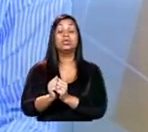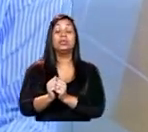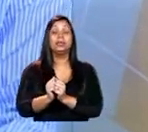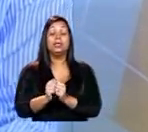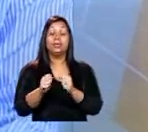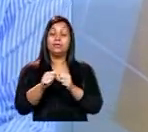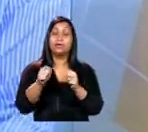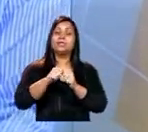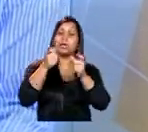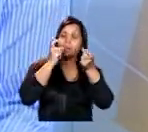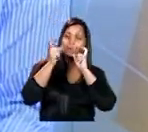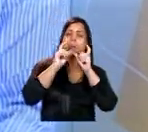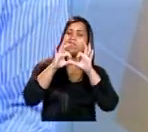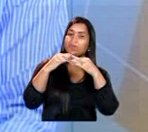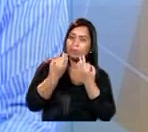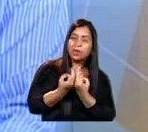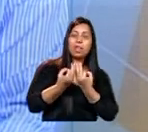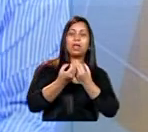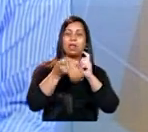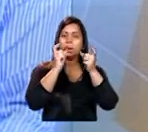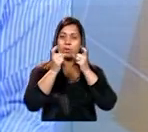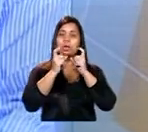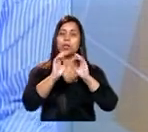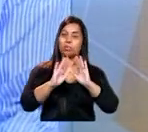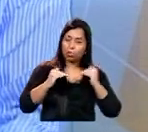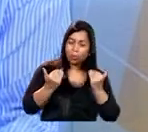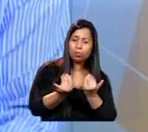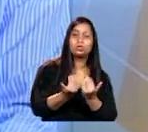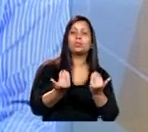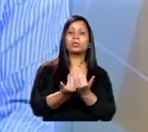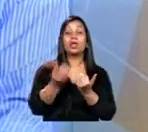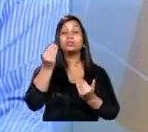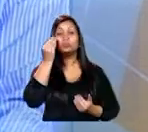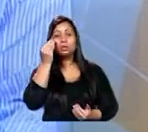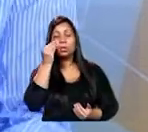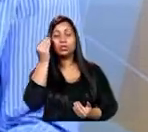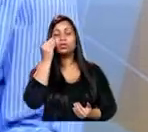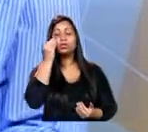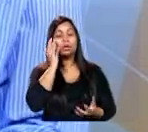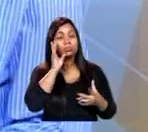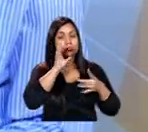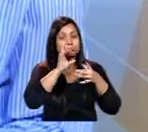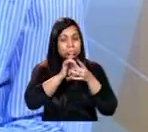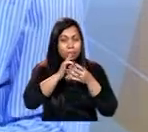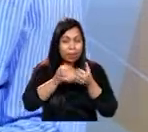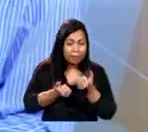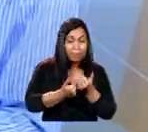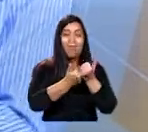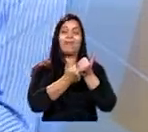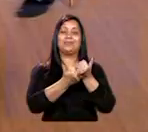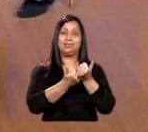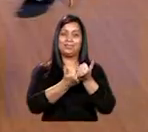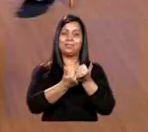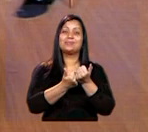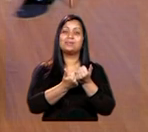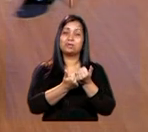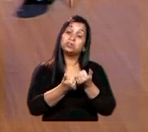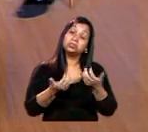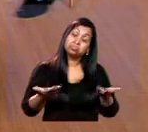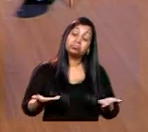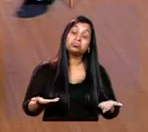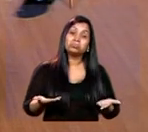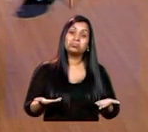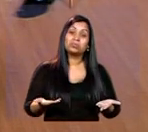Andrea disse, né? A gente vai fazer reuniões familiares, reunião com a comunidade, né? Para tentar estabelecer um mínimo de suporte